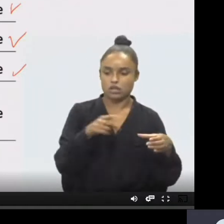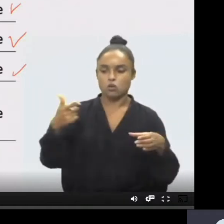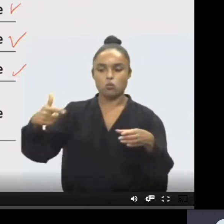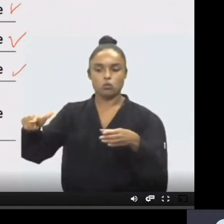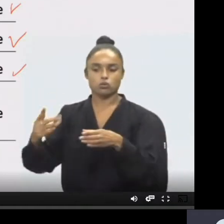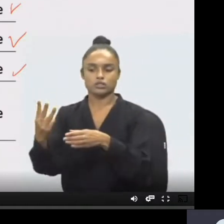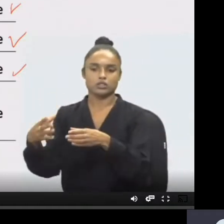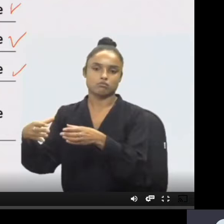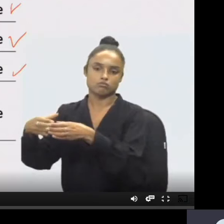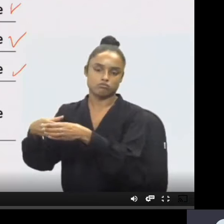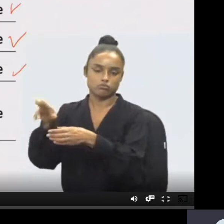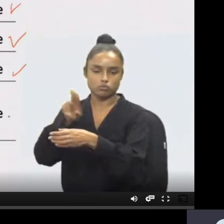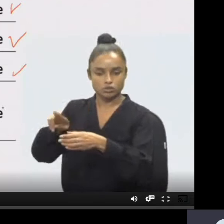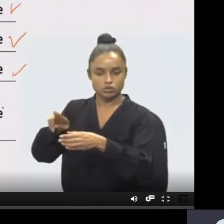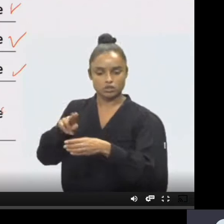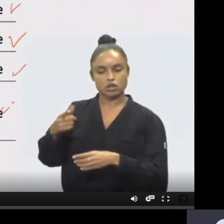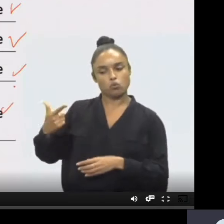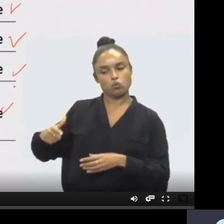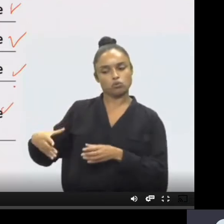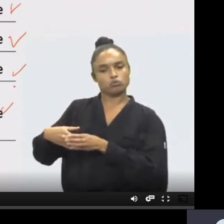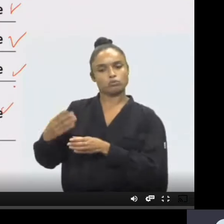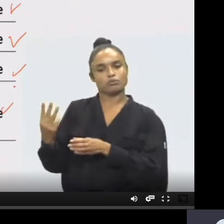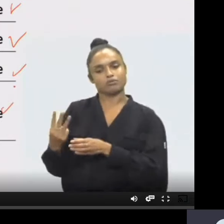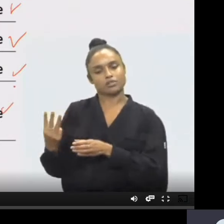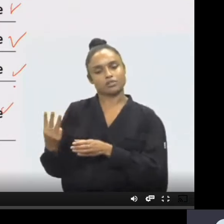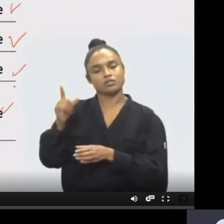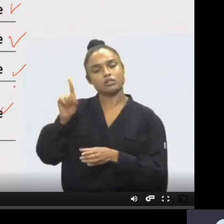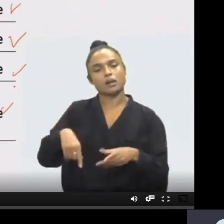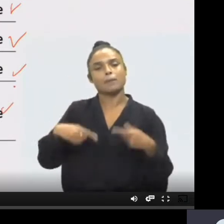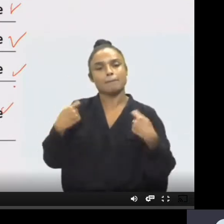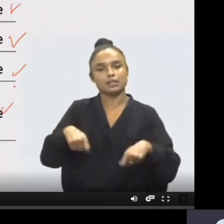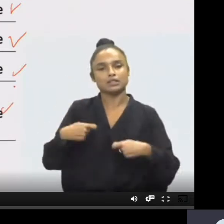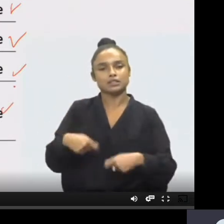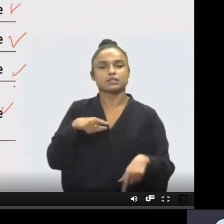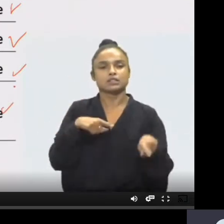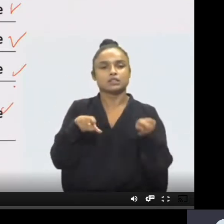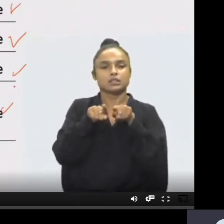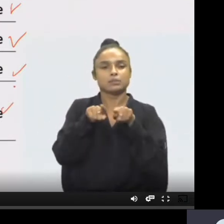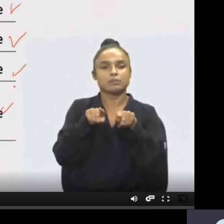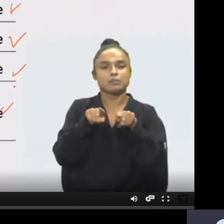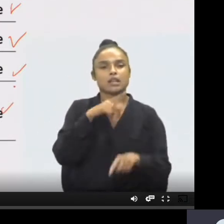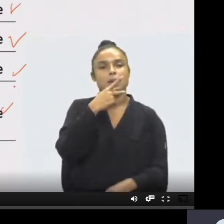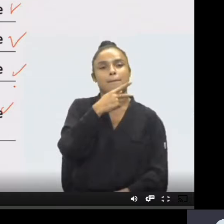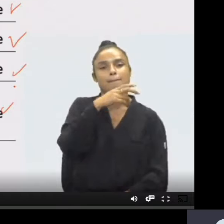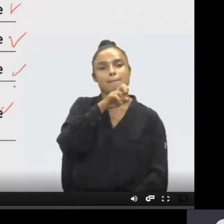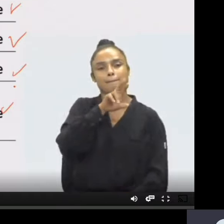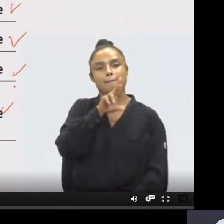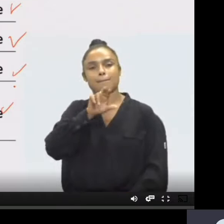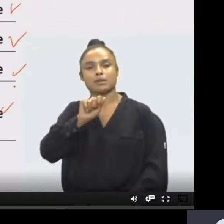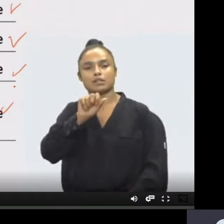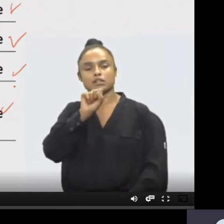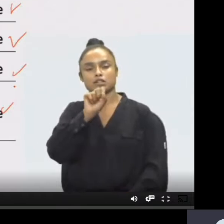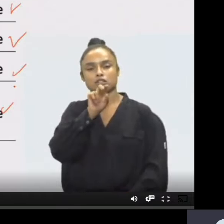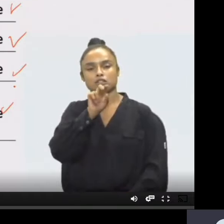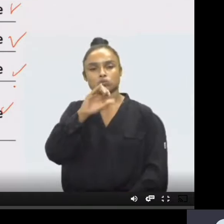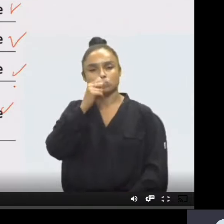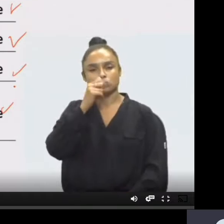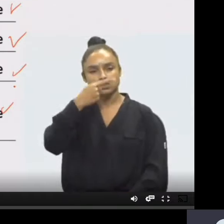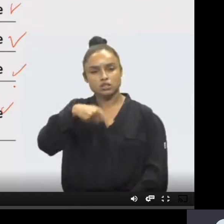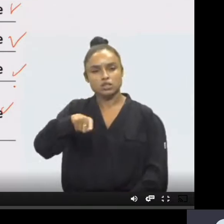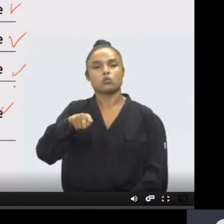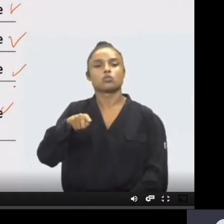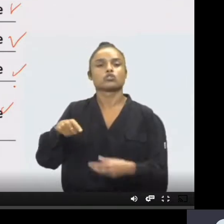de borracha ou pipetador, 1 por equipe. Então esses reagentes serão utilizados no desenvolvimento da prática. Para o preparo